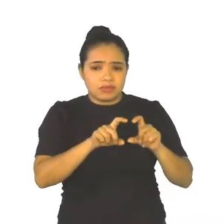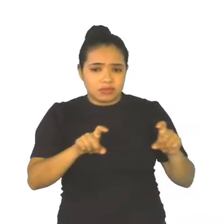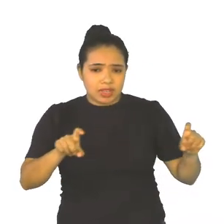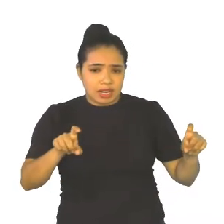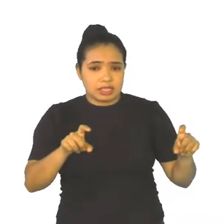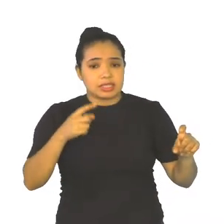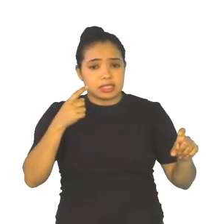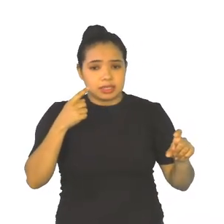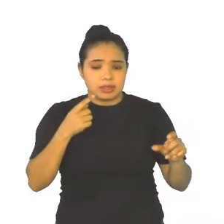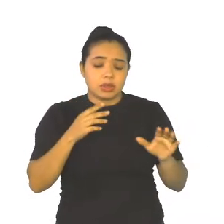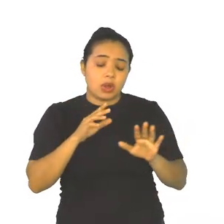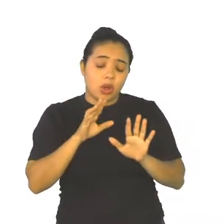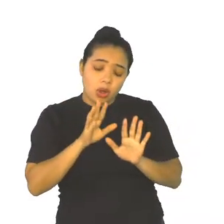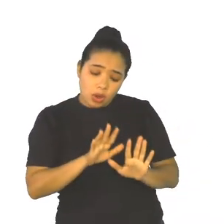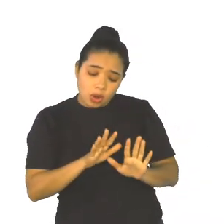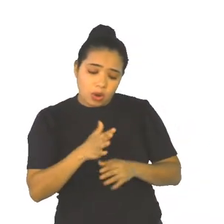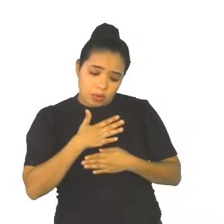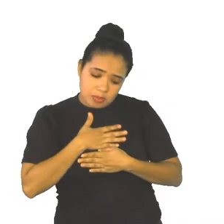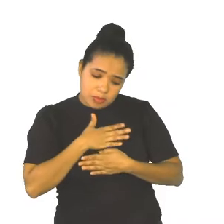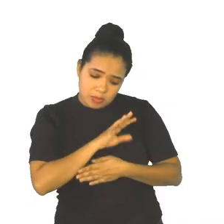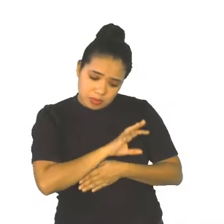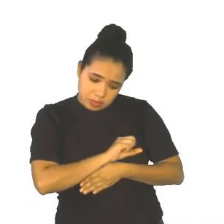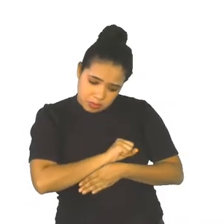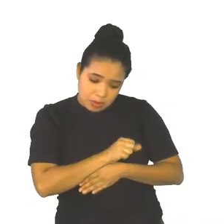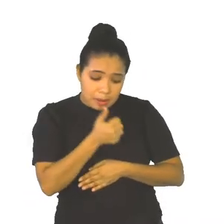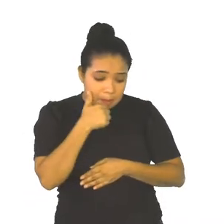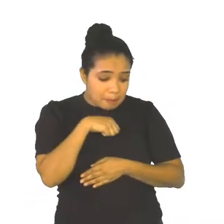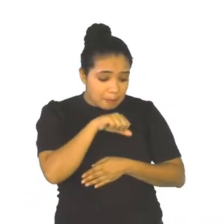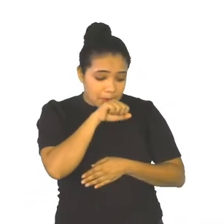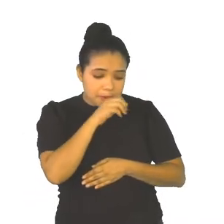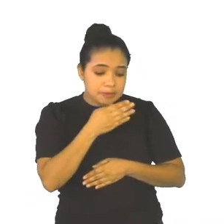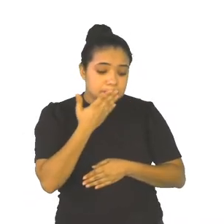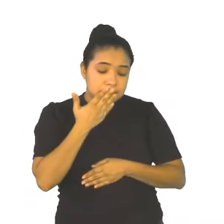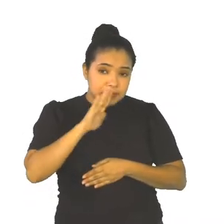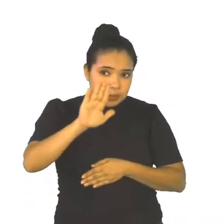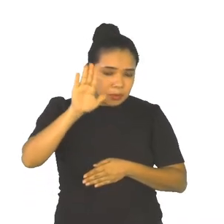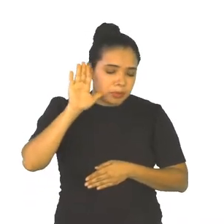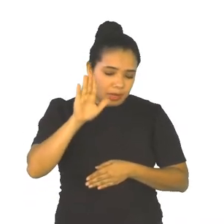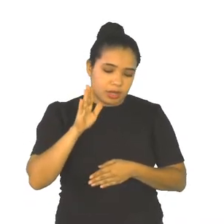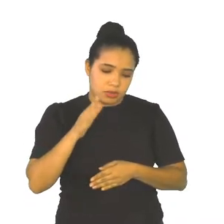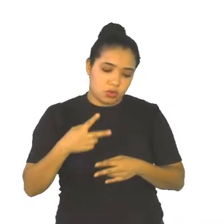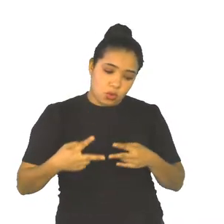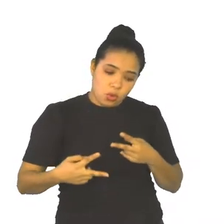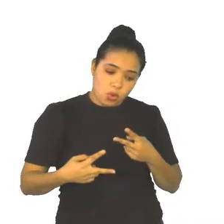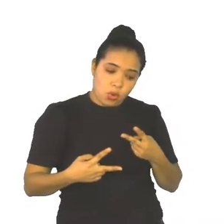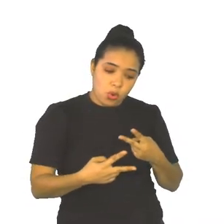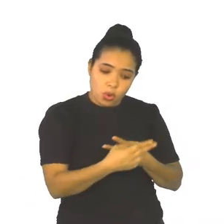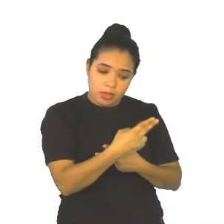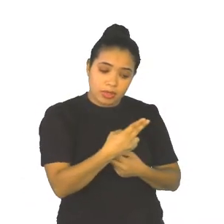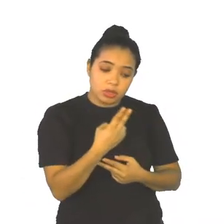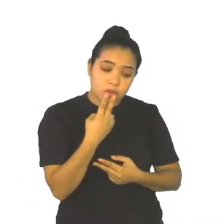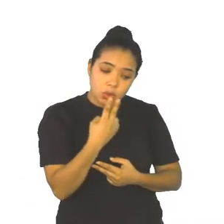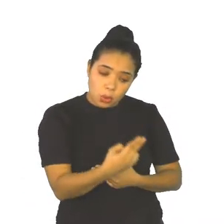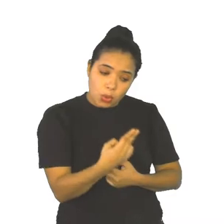mãe? Olha, meu amor, a mamãe promete cortar só 2